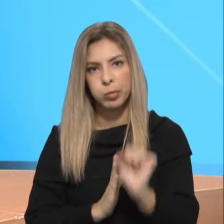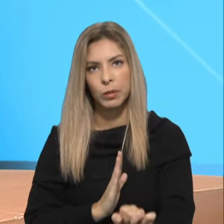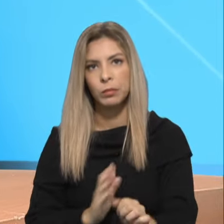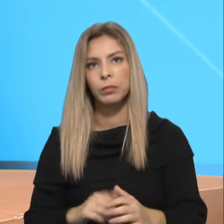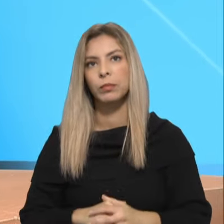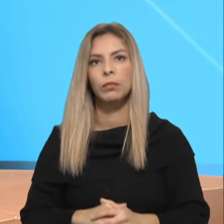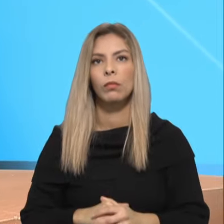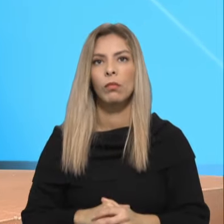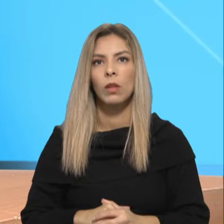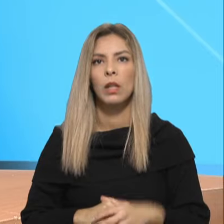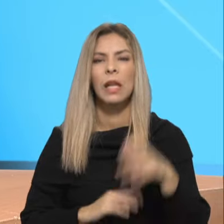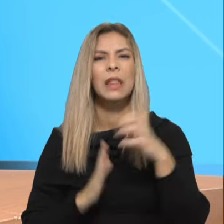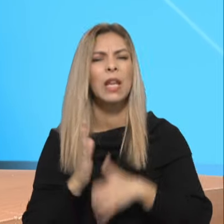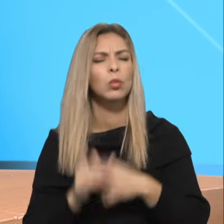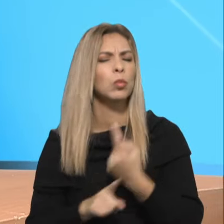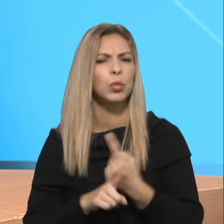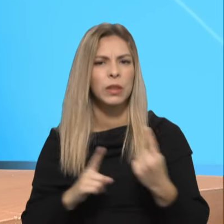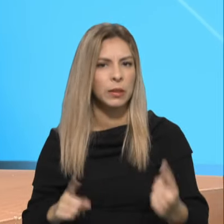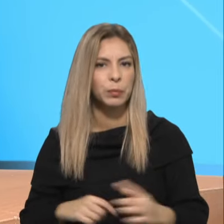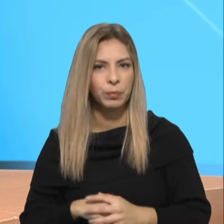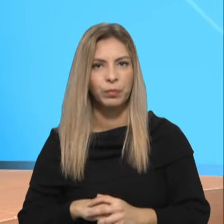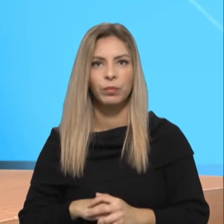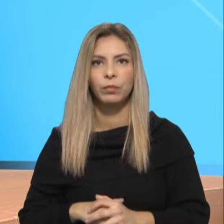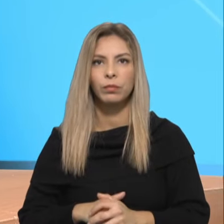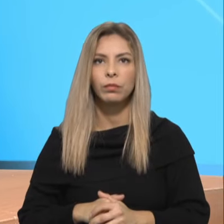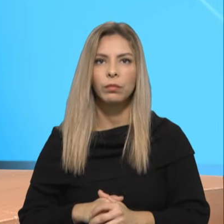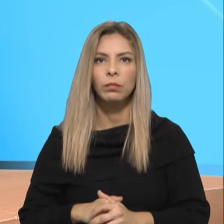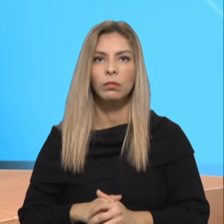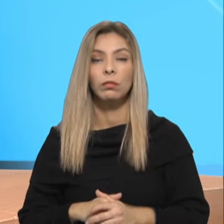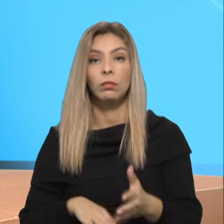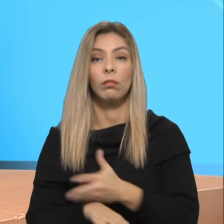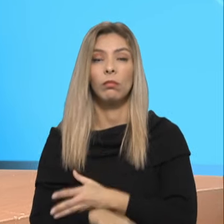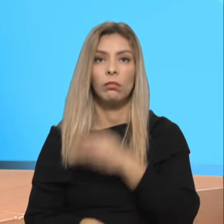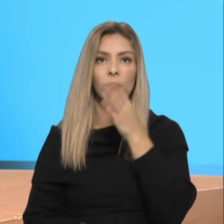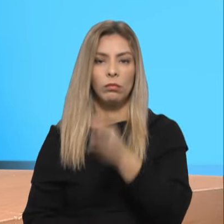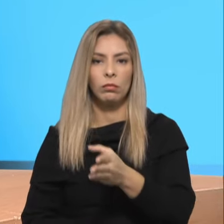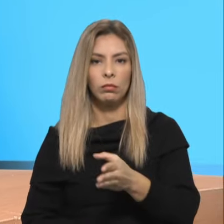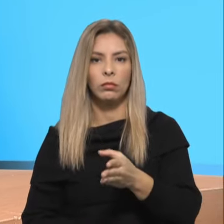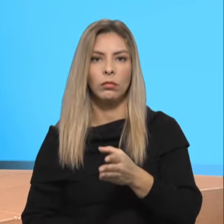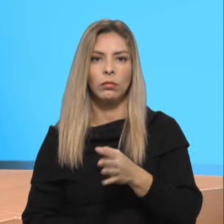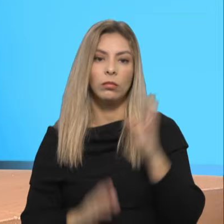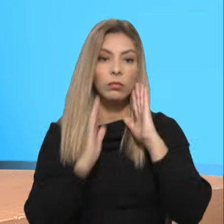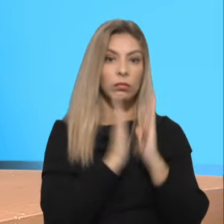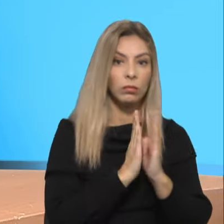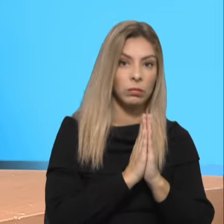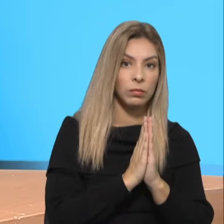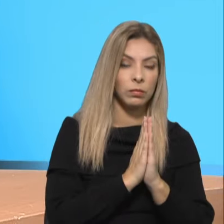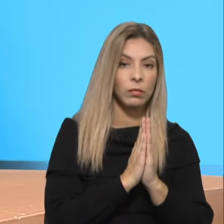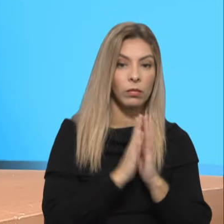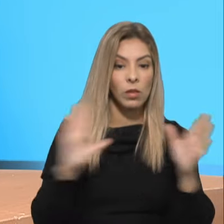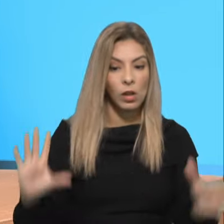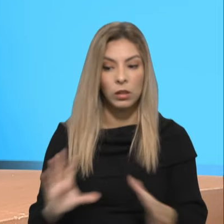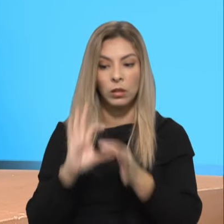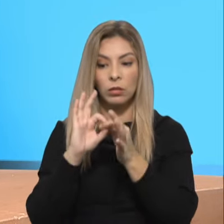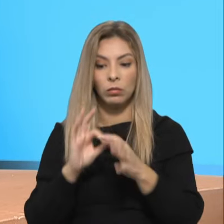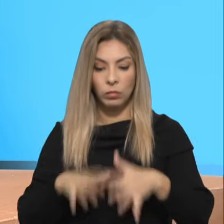Porquê é que este texto está aqui? Primeiro ponto, reforçando aquilo que eu já disse, para mostrar a ligação de Maria, através da sua maternidade, ao